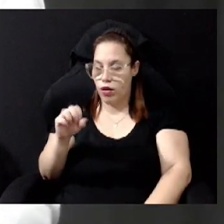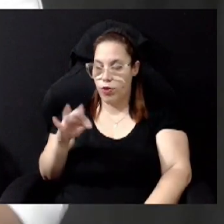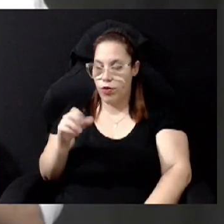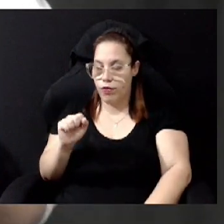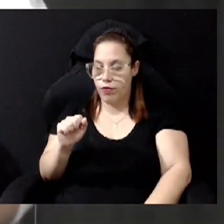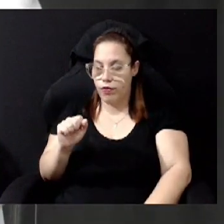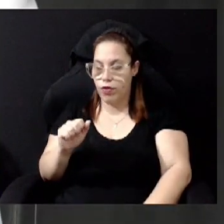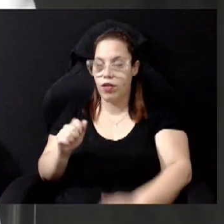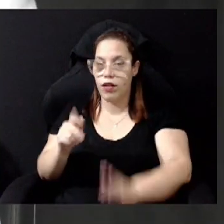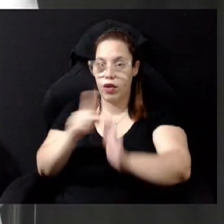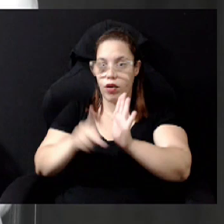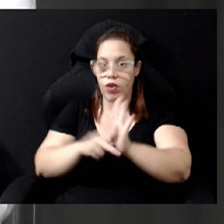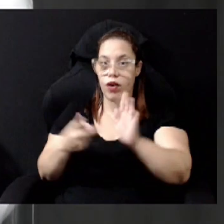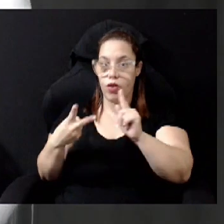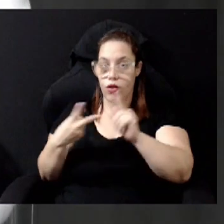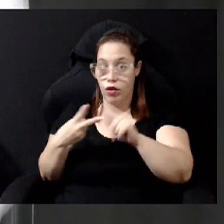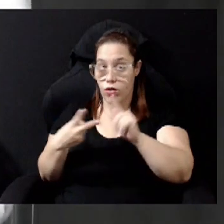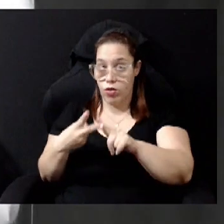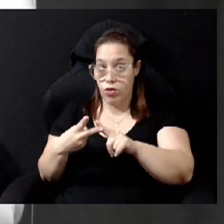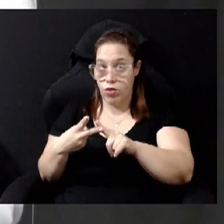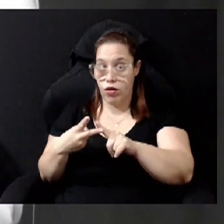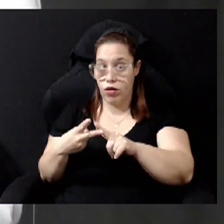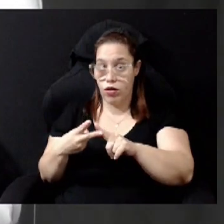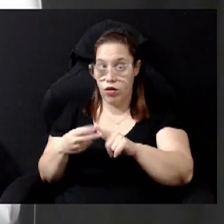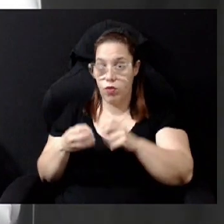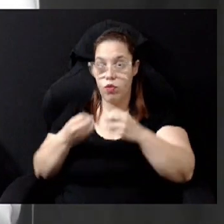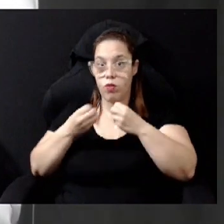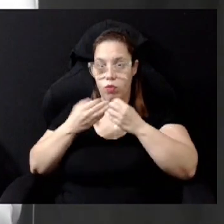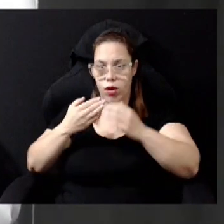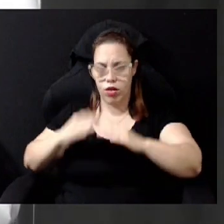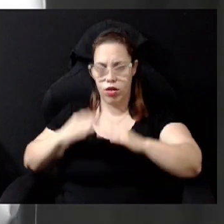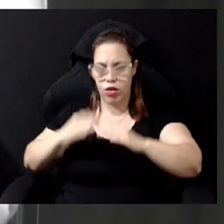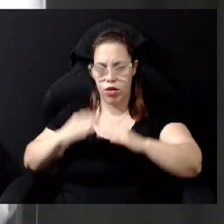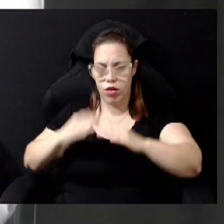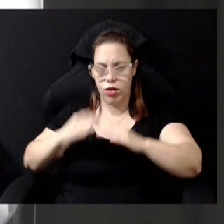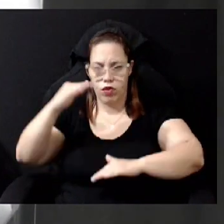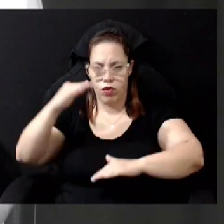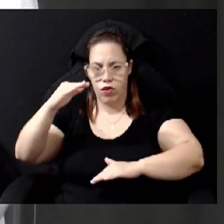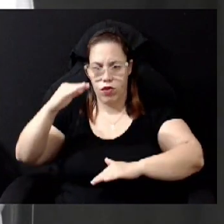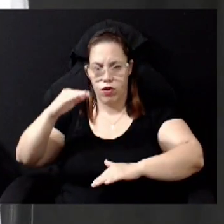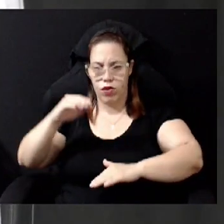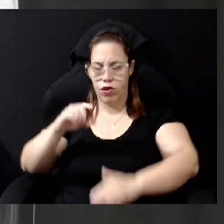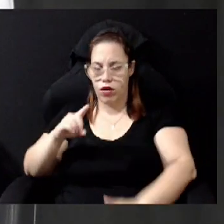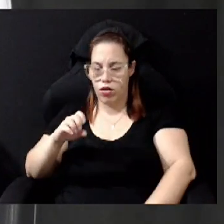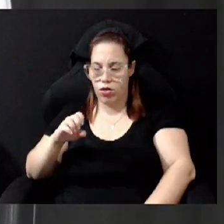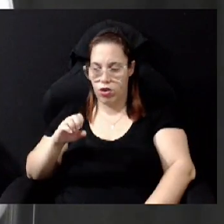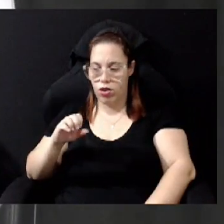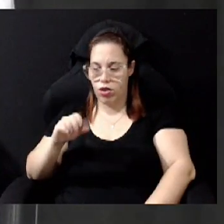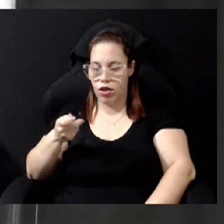segunda pista que está bem avançado com as suas desapropriações, pagamentos e a